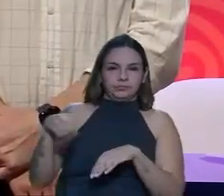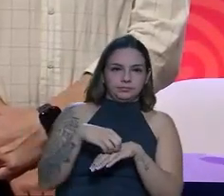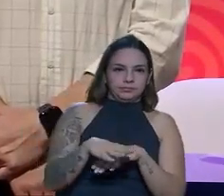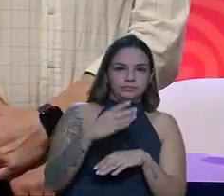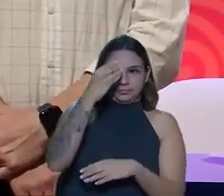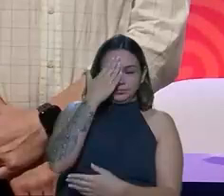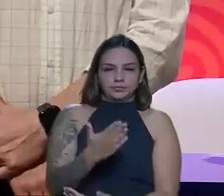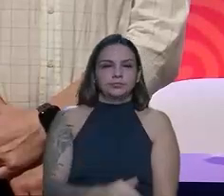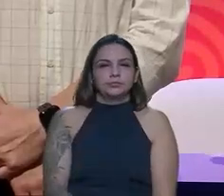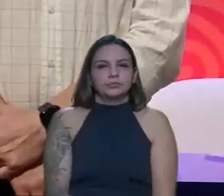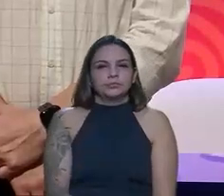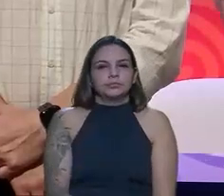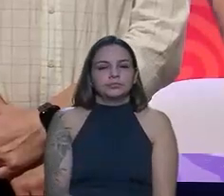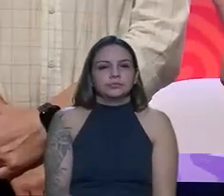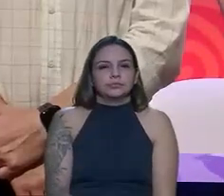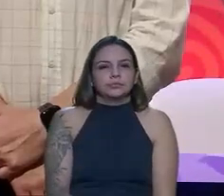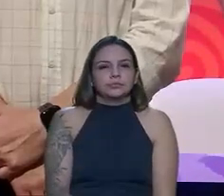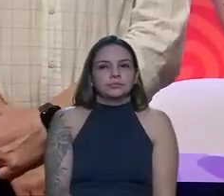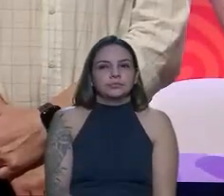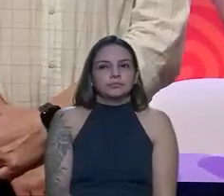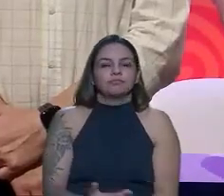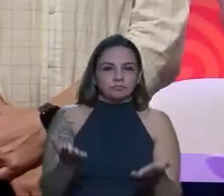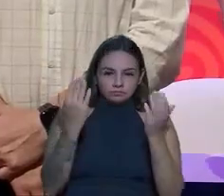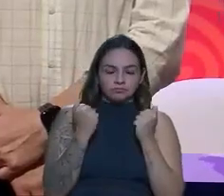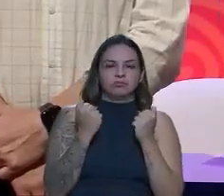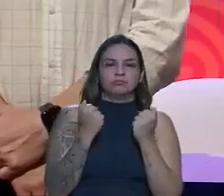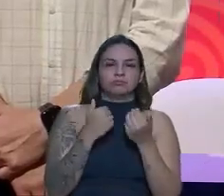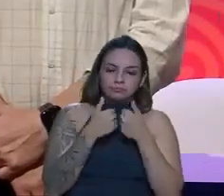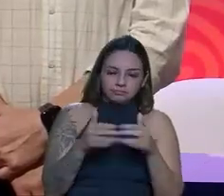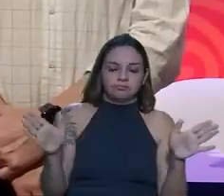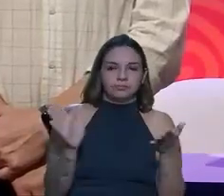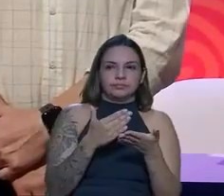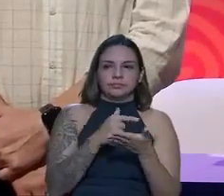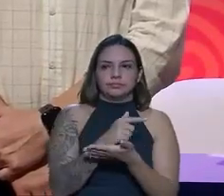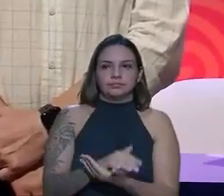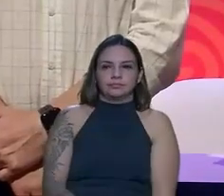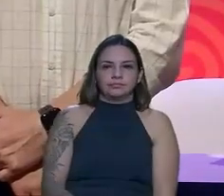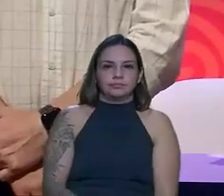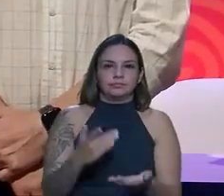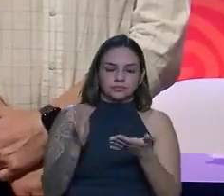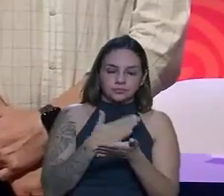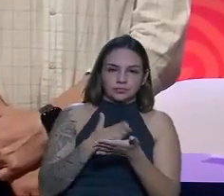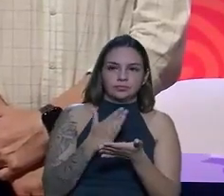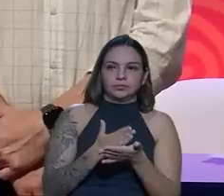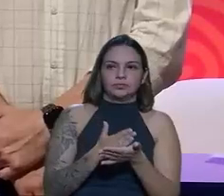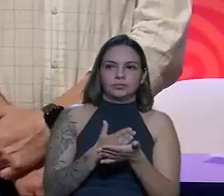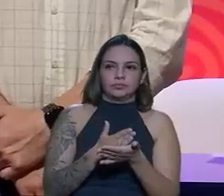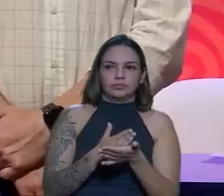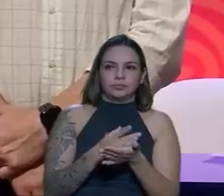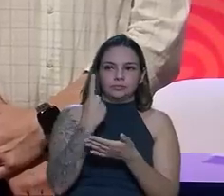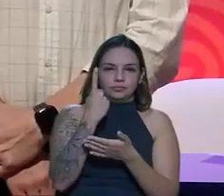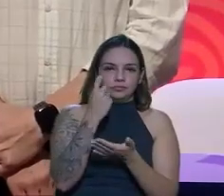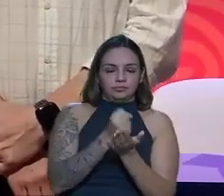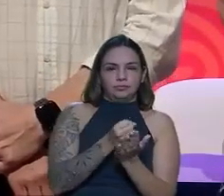gente. Muito obrigado, viu? Muito obrigado mesmo. E vamos, então, abrir esse livro. É um livro que é